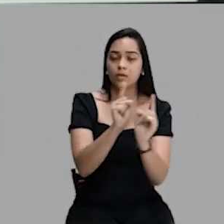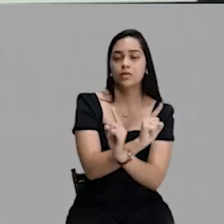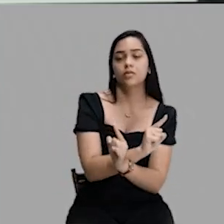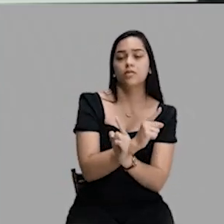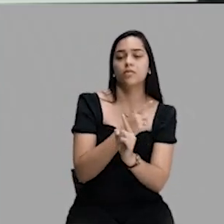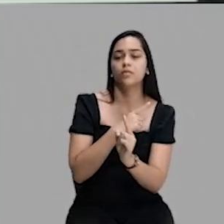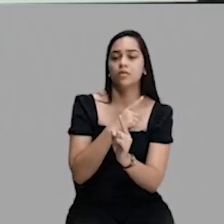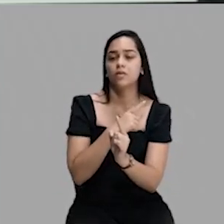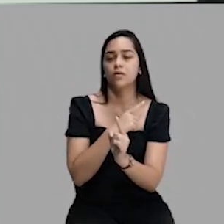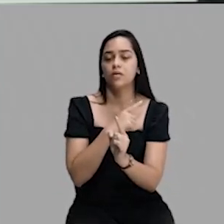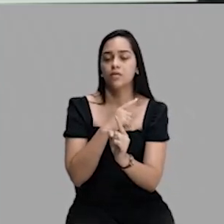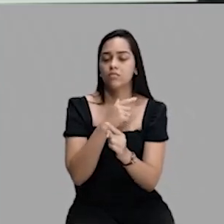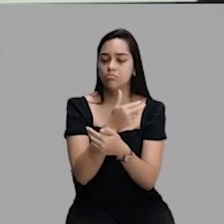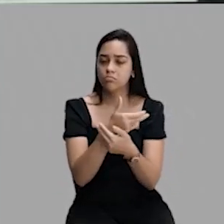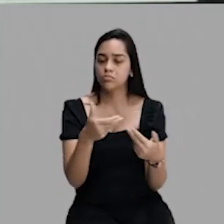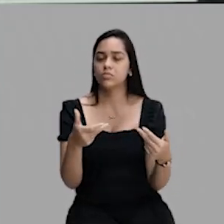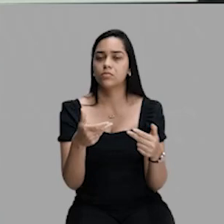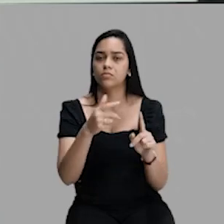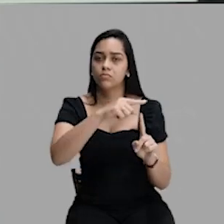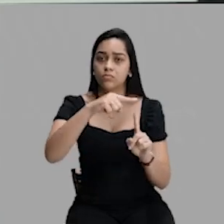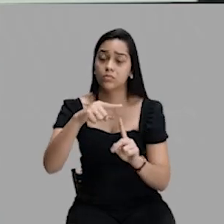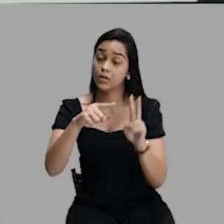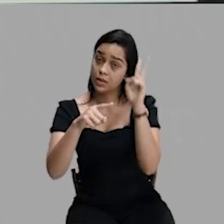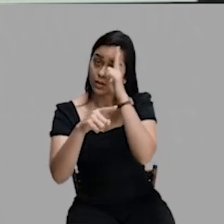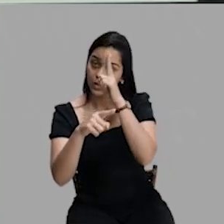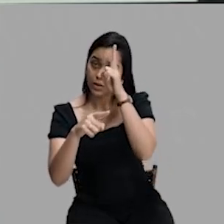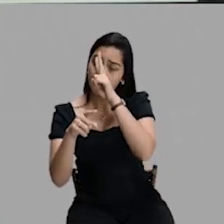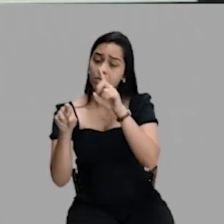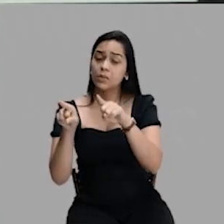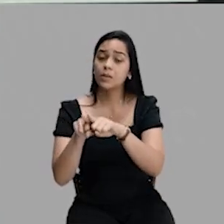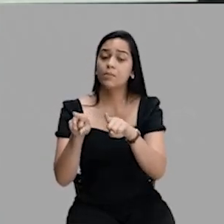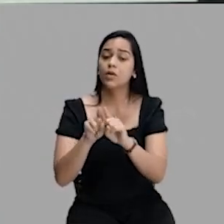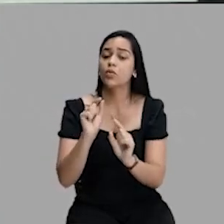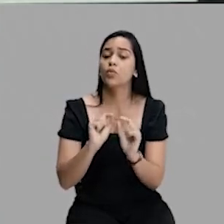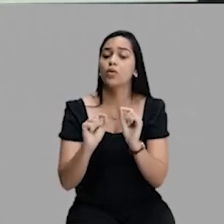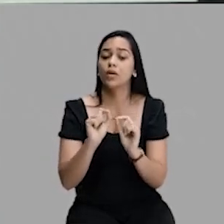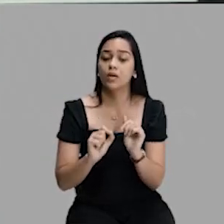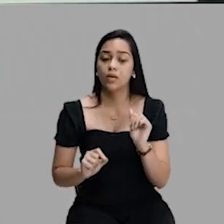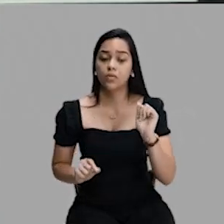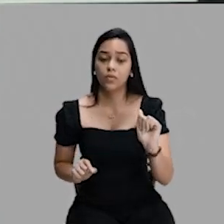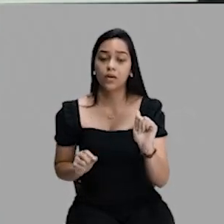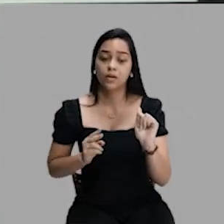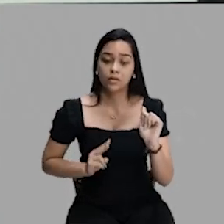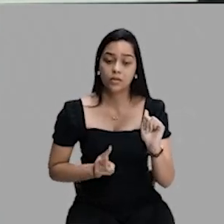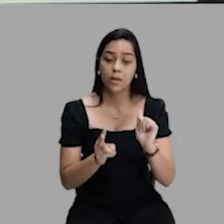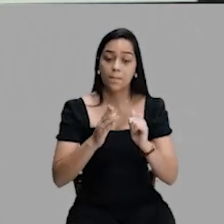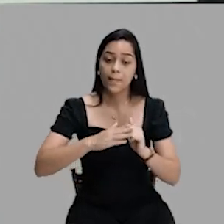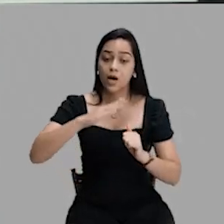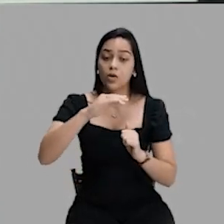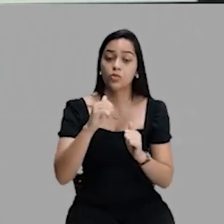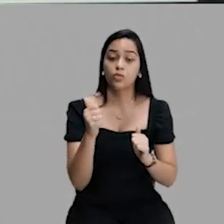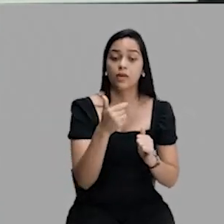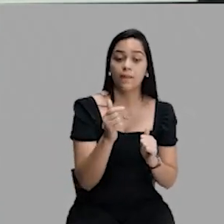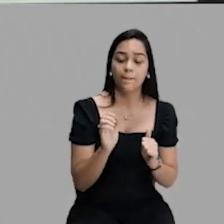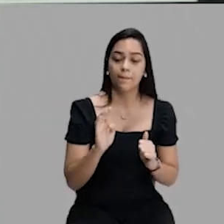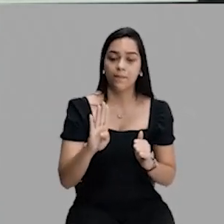inversão na posição desses elementos. Lembrem sempre que esse A é sempre maior do que o